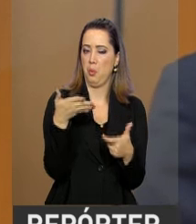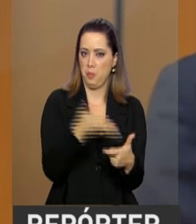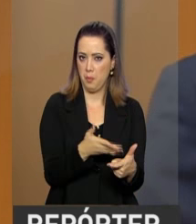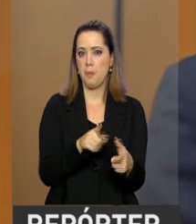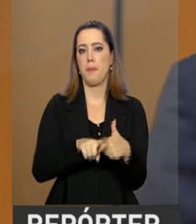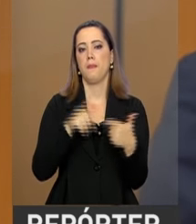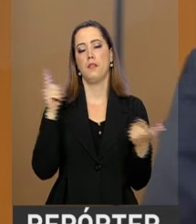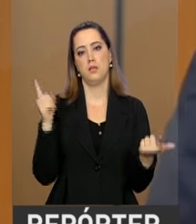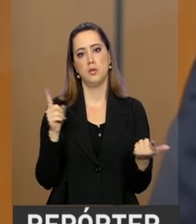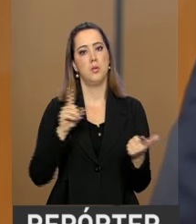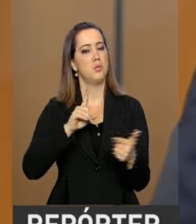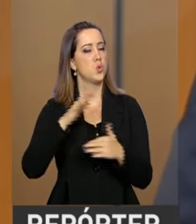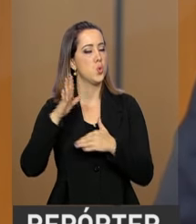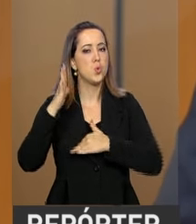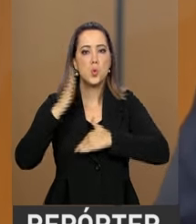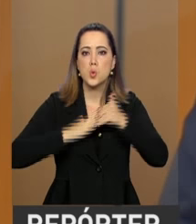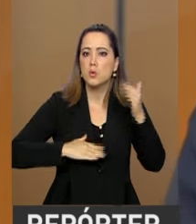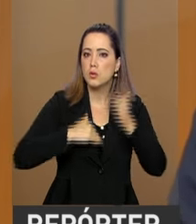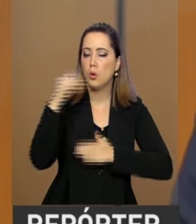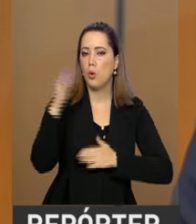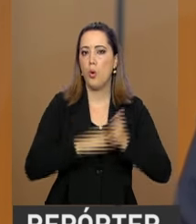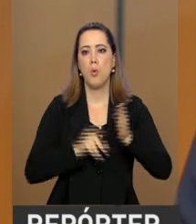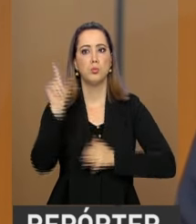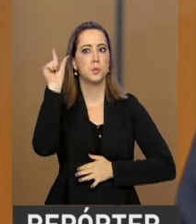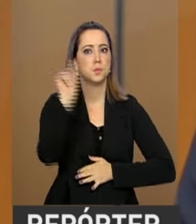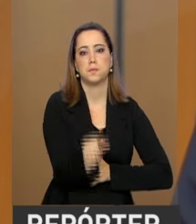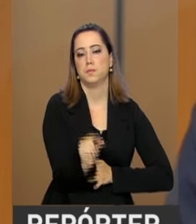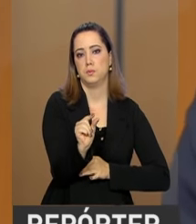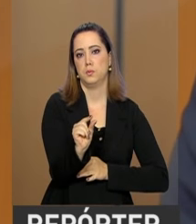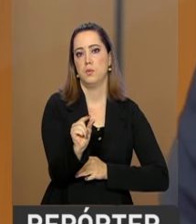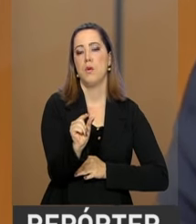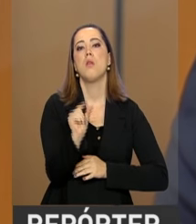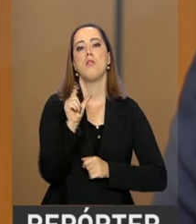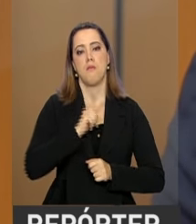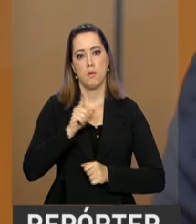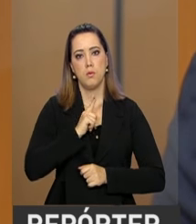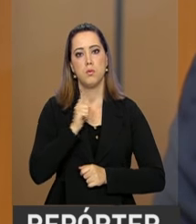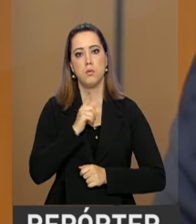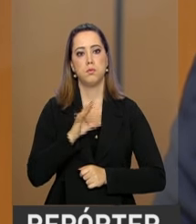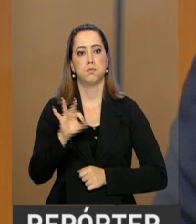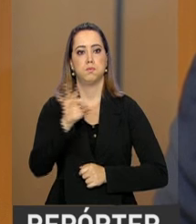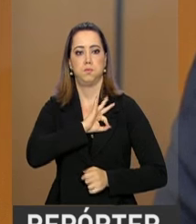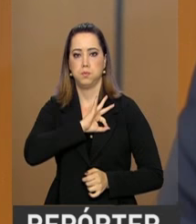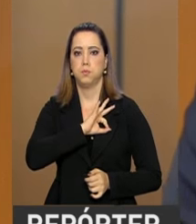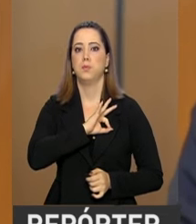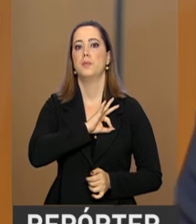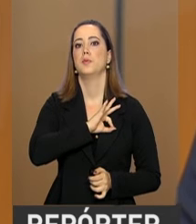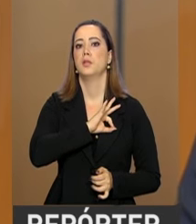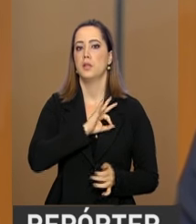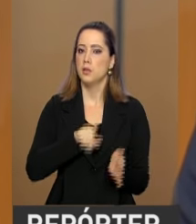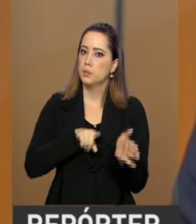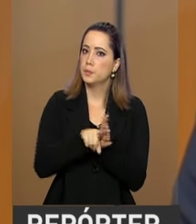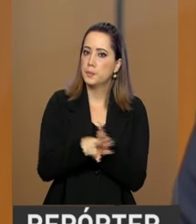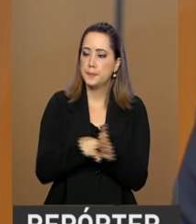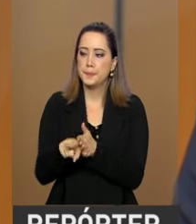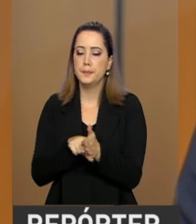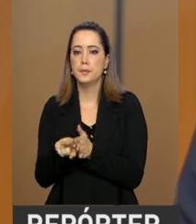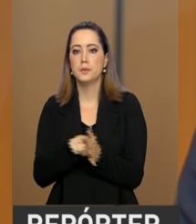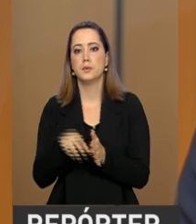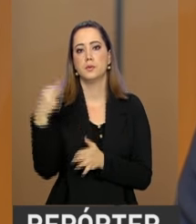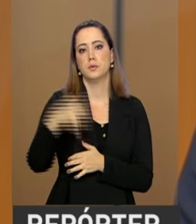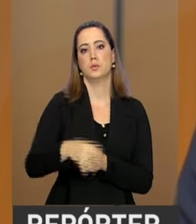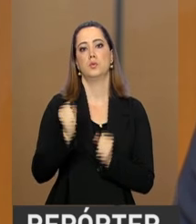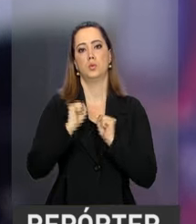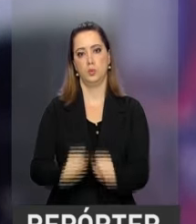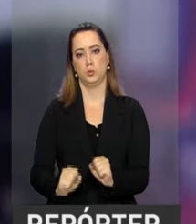mas qualquer ato preparatório, por mais insignificante, vai ter uma reação rápida, dura e certeira do